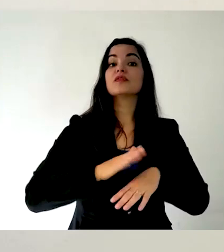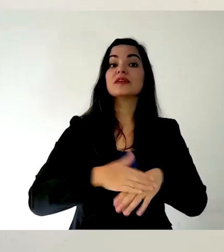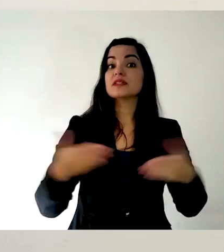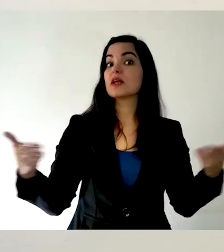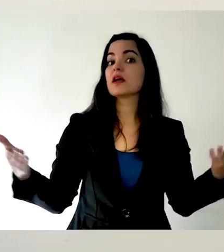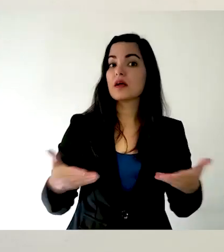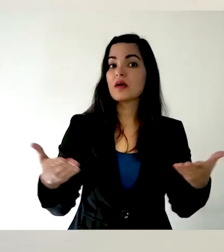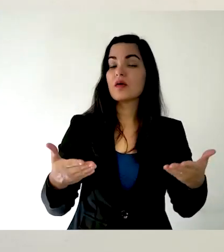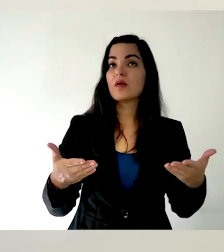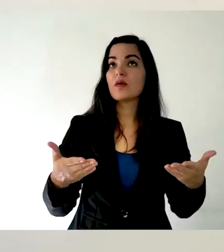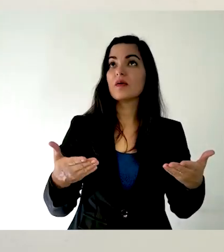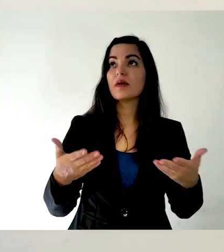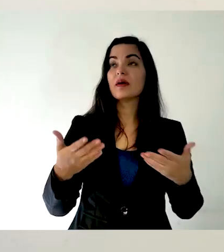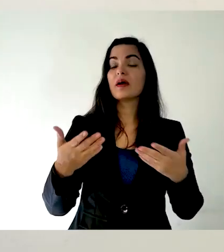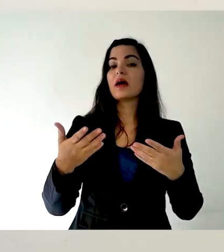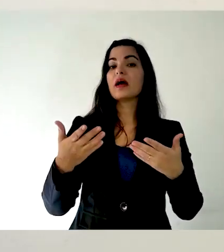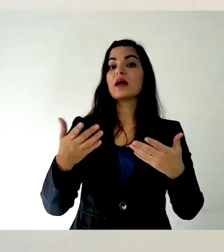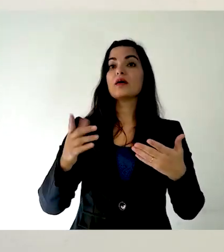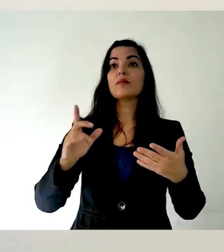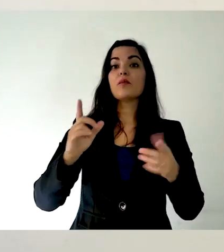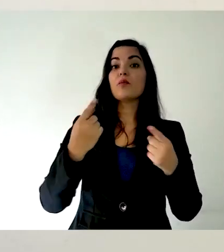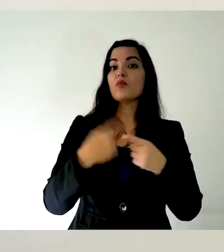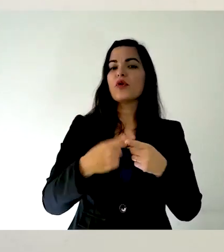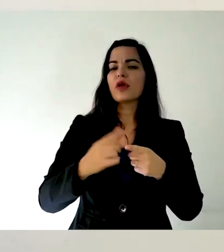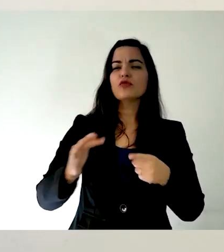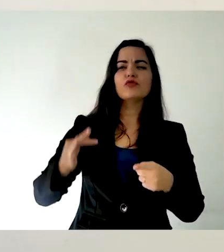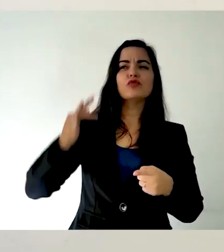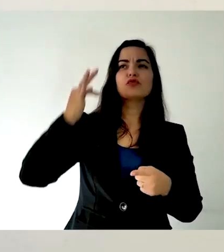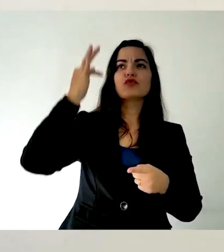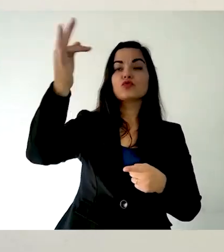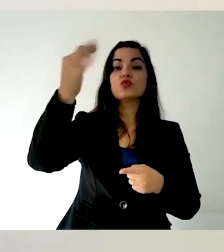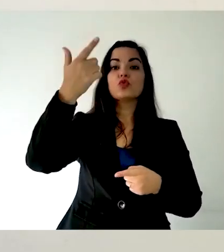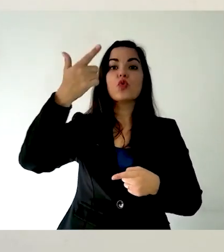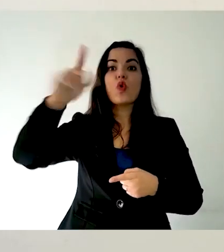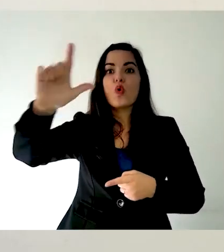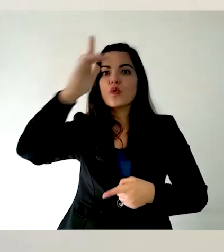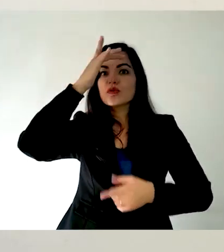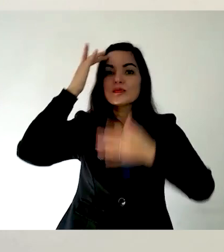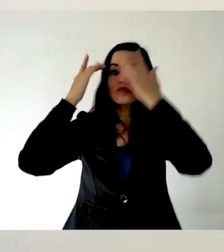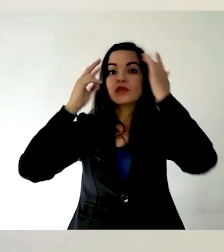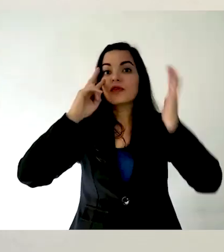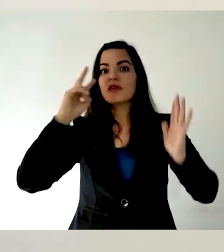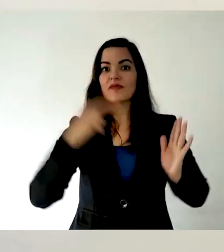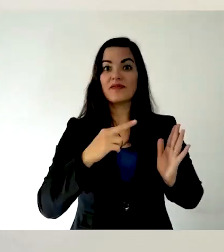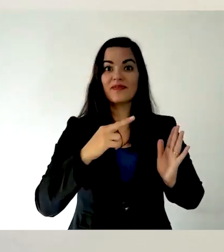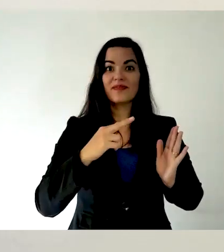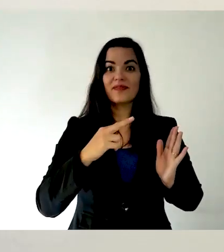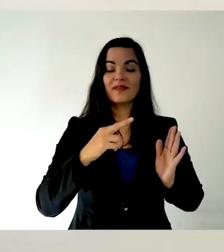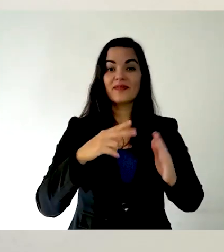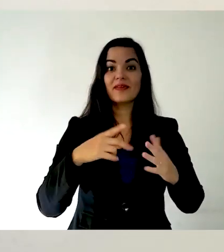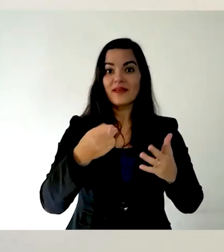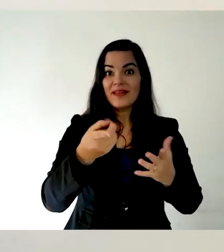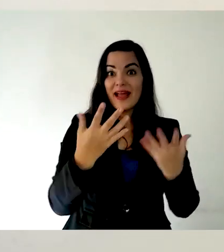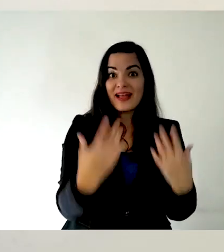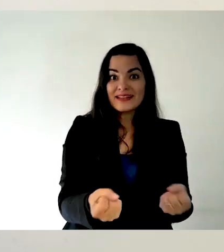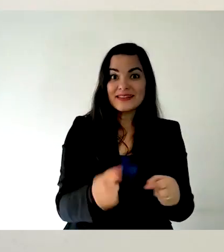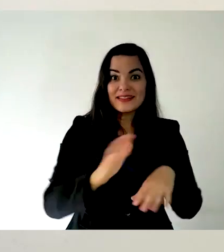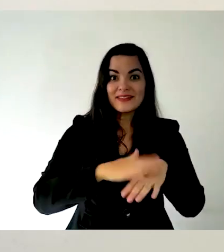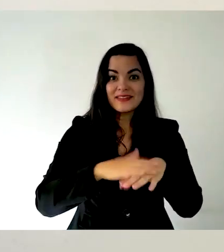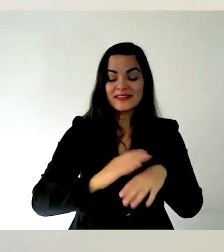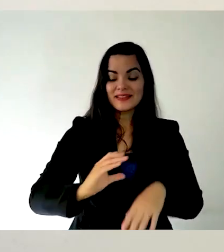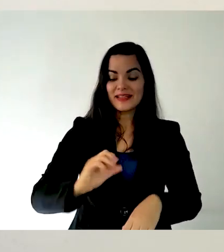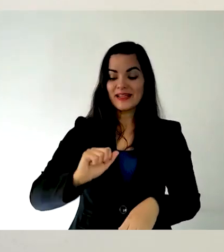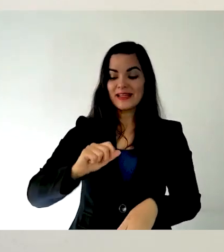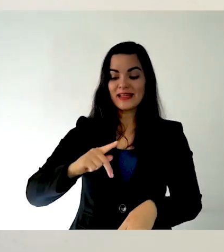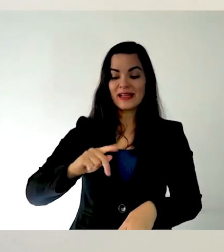como herança para o futuro? Que tal construirmos uma cápsula do tempo? Você